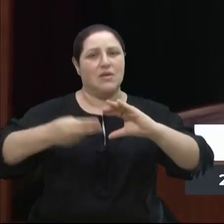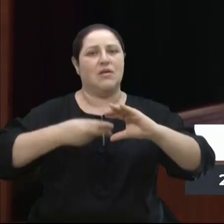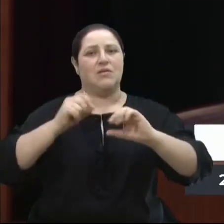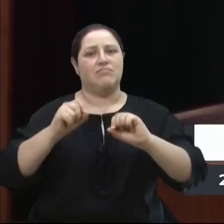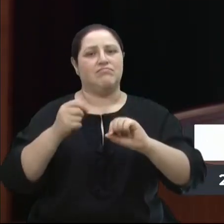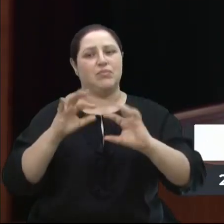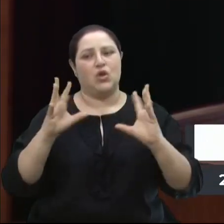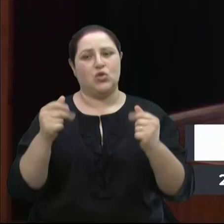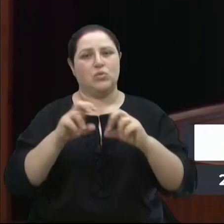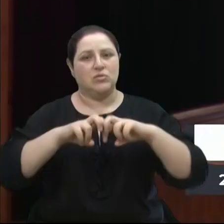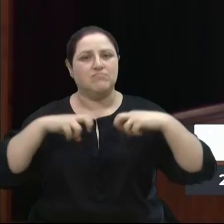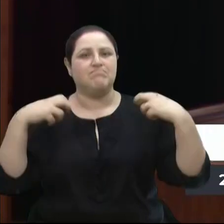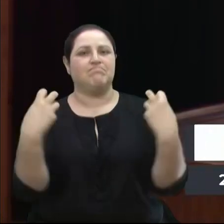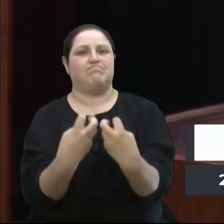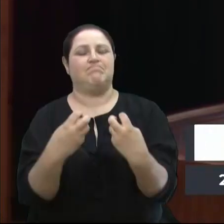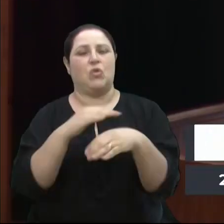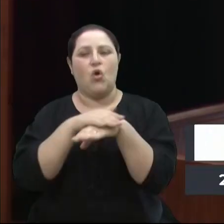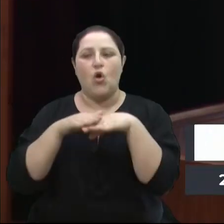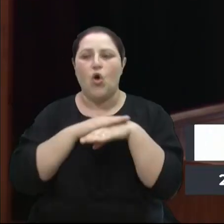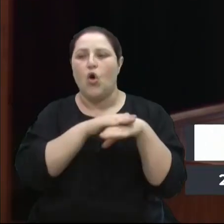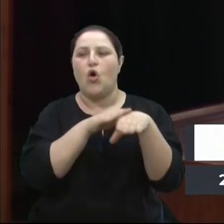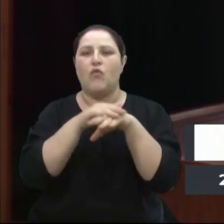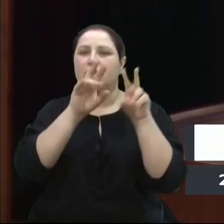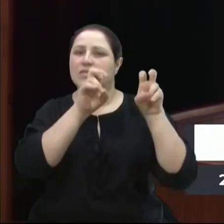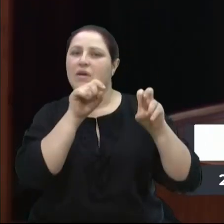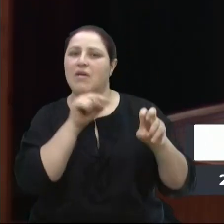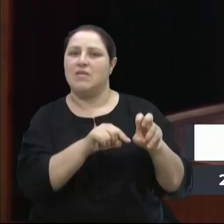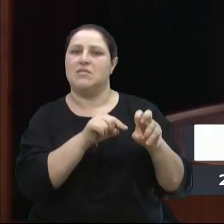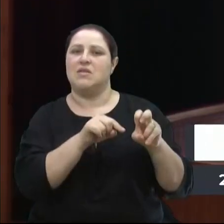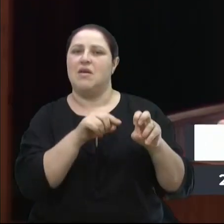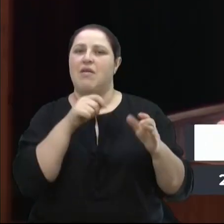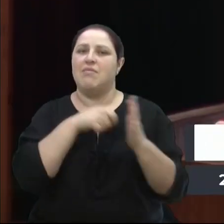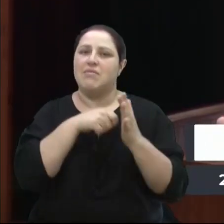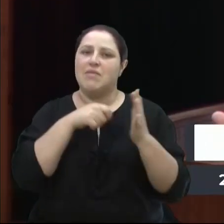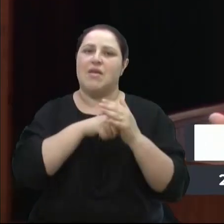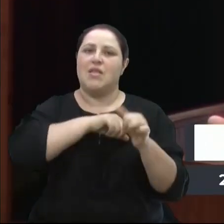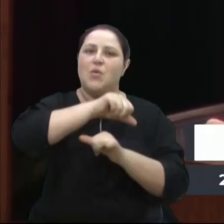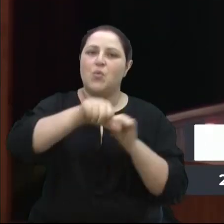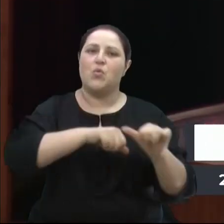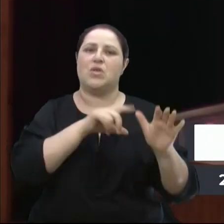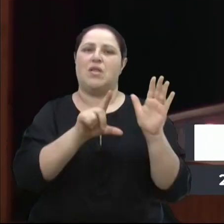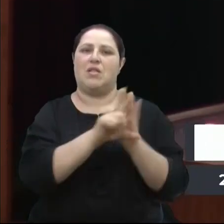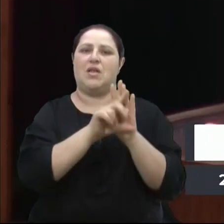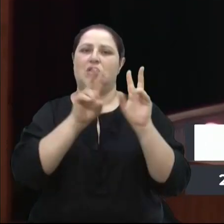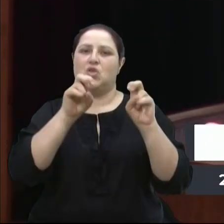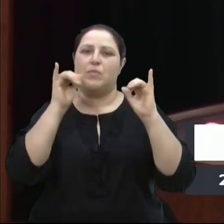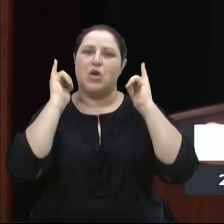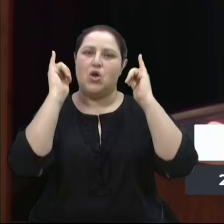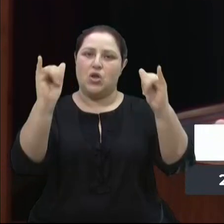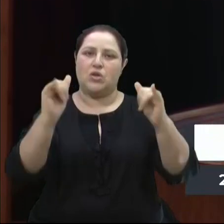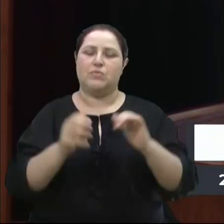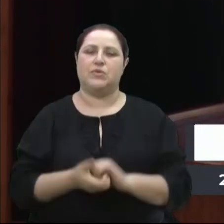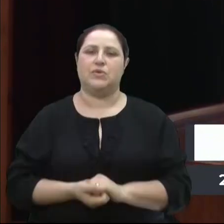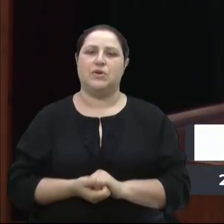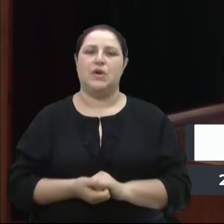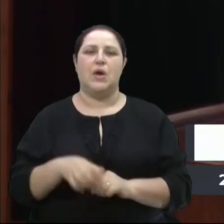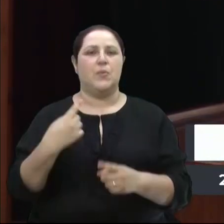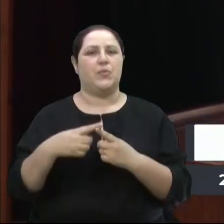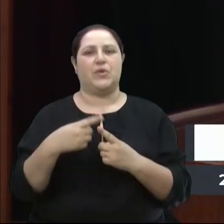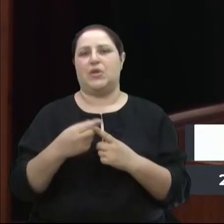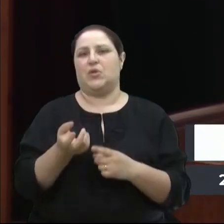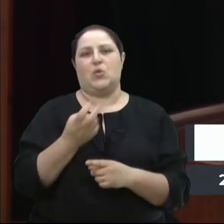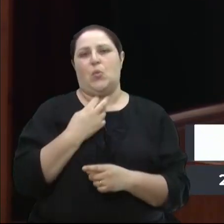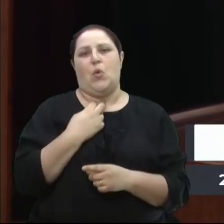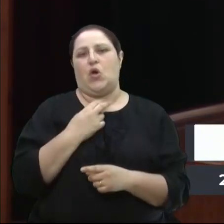sentar e conversar sobre esse assunto e tentar mudar os critérios do transporte escolar. Porque não é possível que